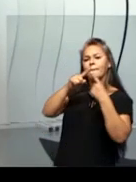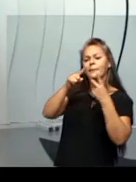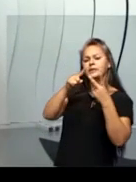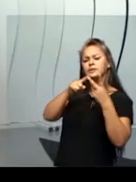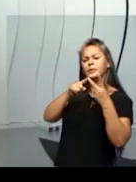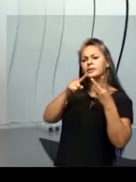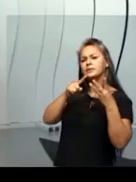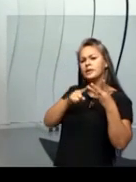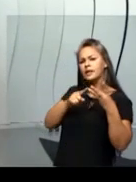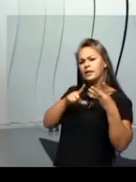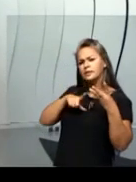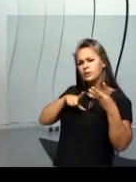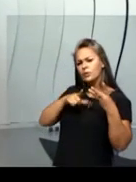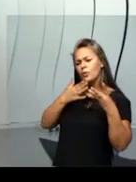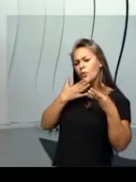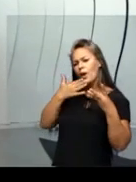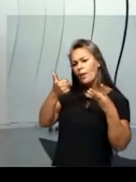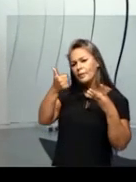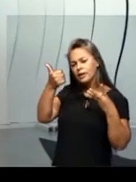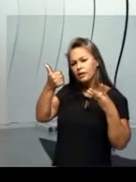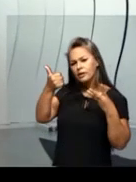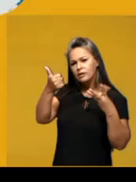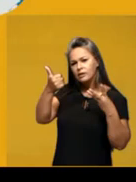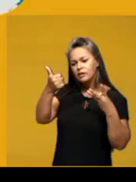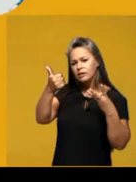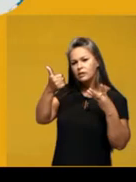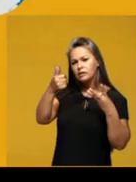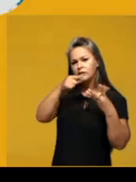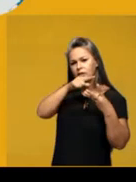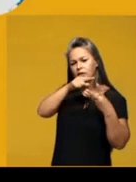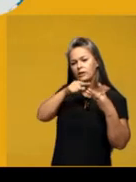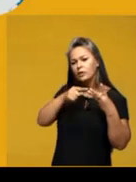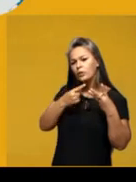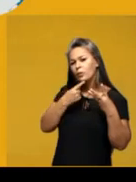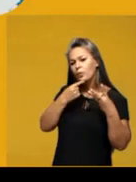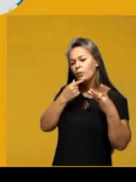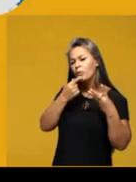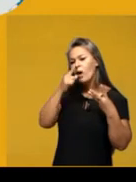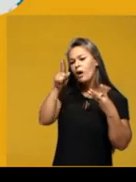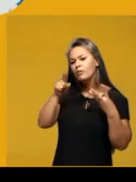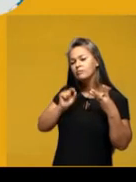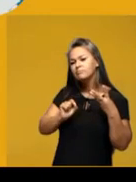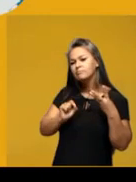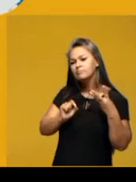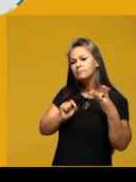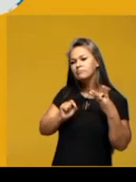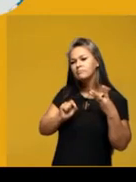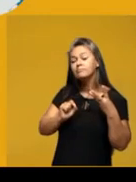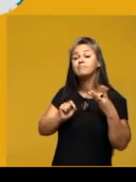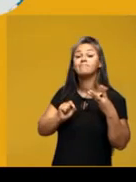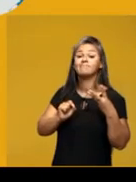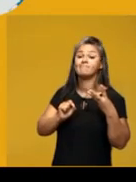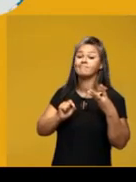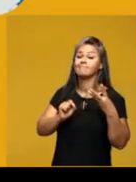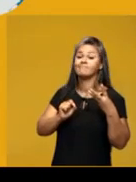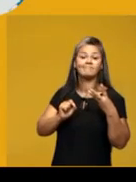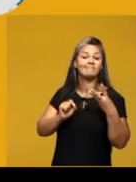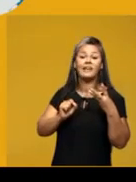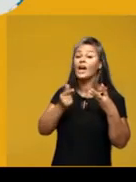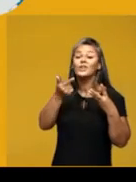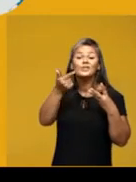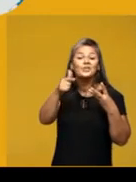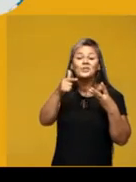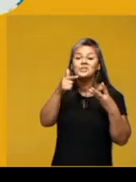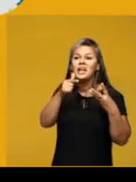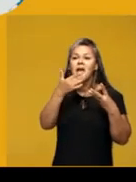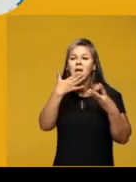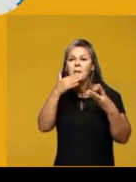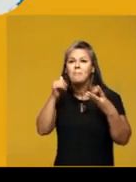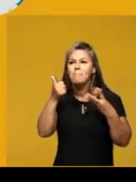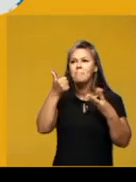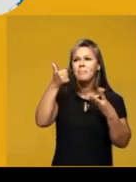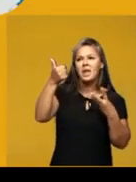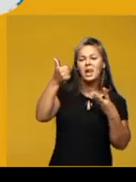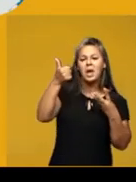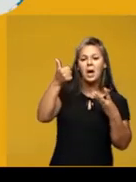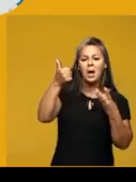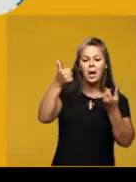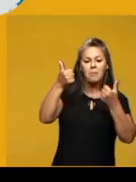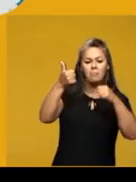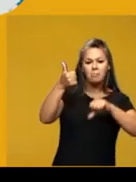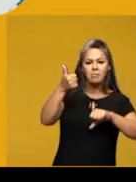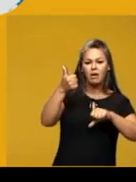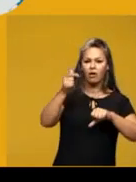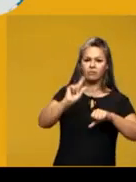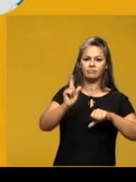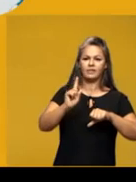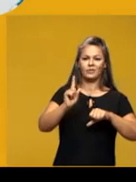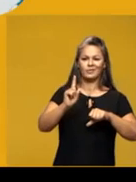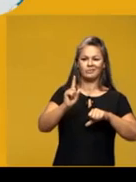Né? Não existe uma melhor do que a outra, né? Então aqui nós temos os tipos de mapas, né? Coloquei alguns desenhos, algumas imagens aqui